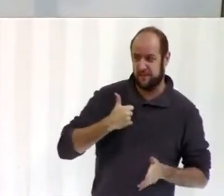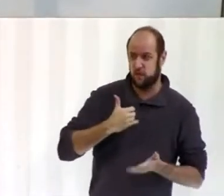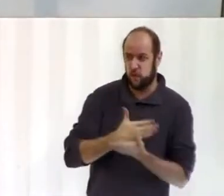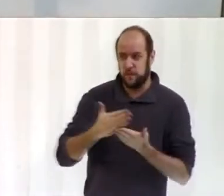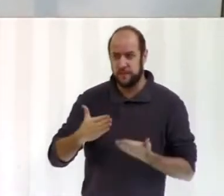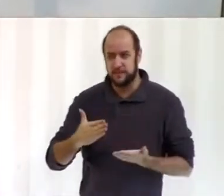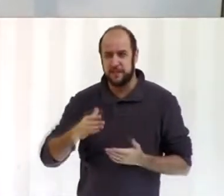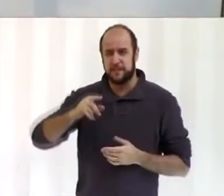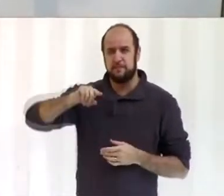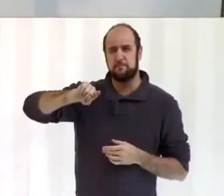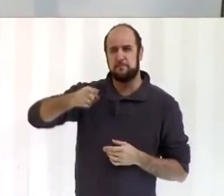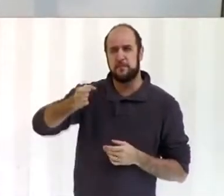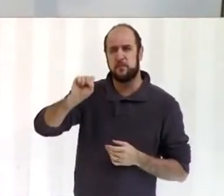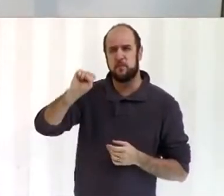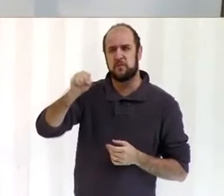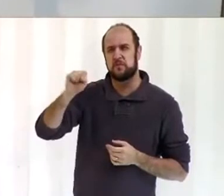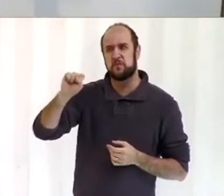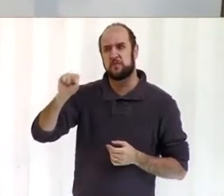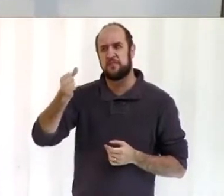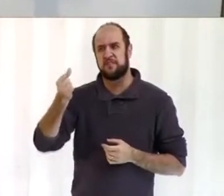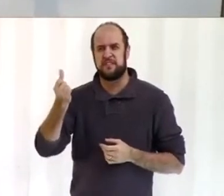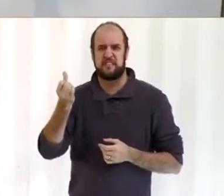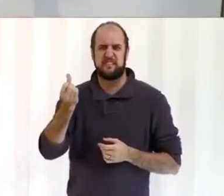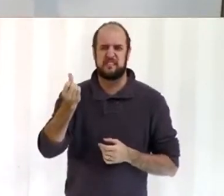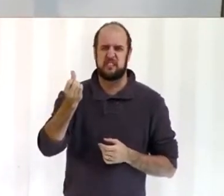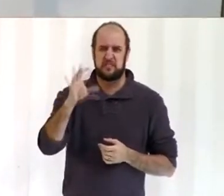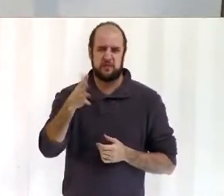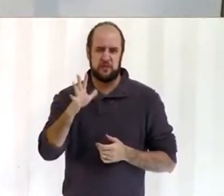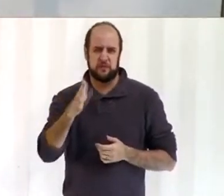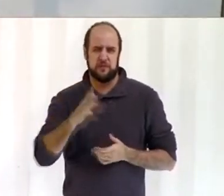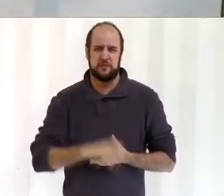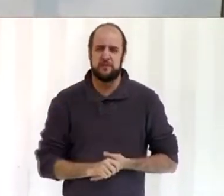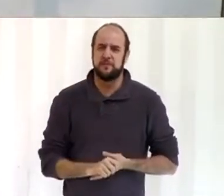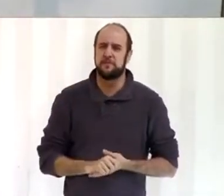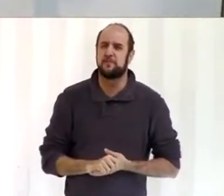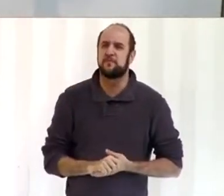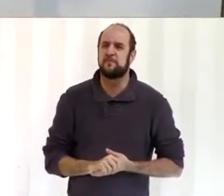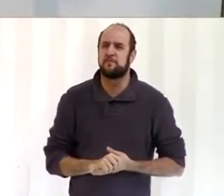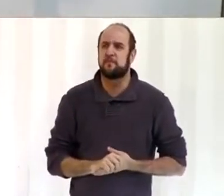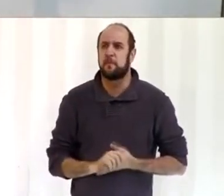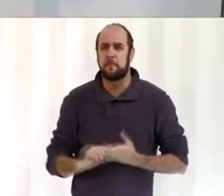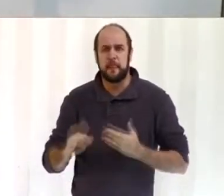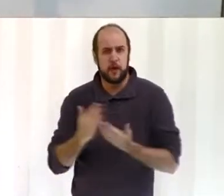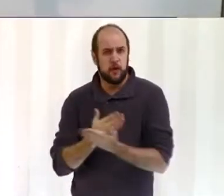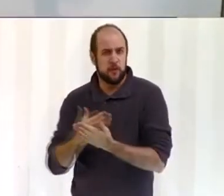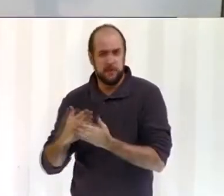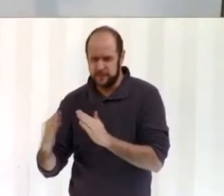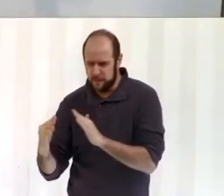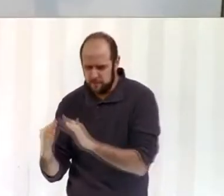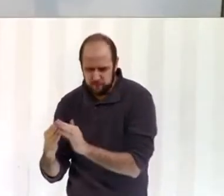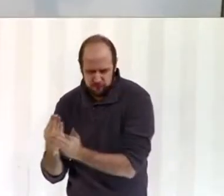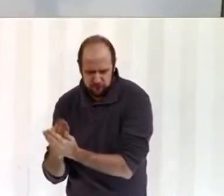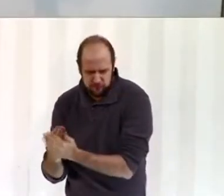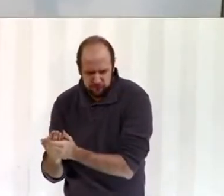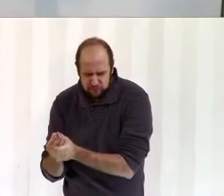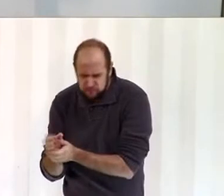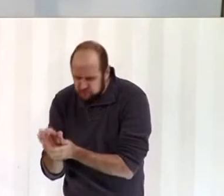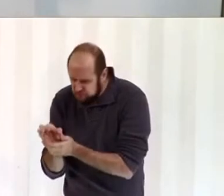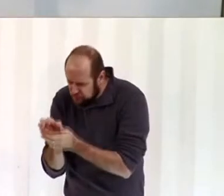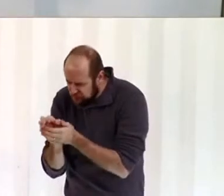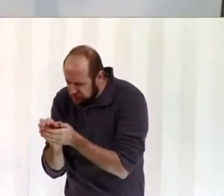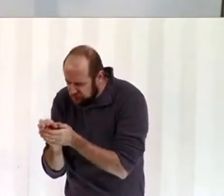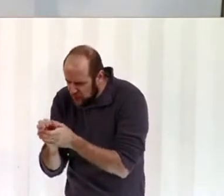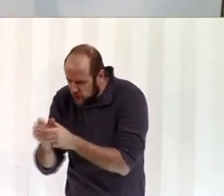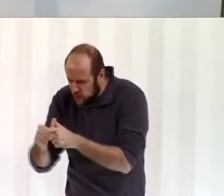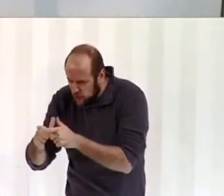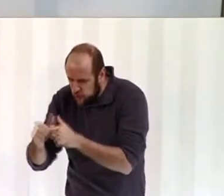1880 e alguma coisa. Queria saber a fama daquela escolinha americana que estava fazendo tanto sucesso